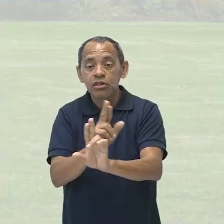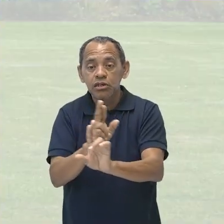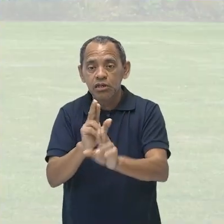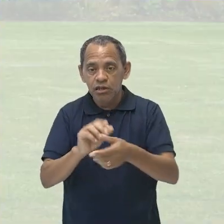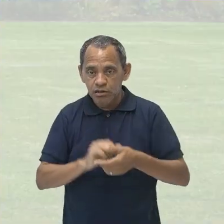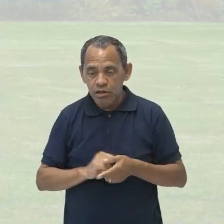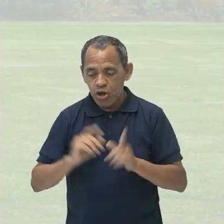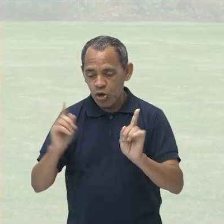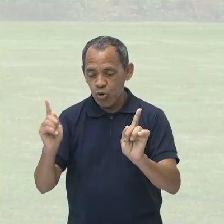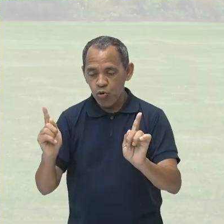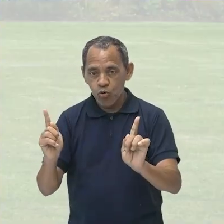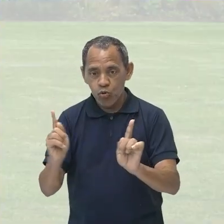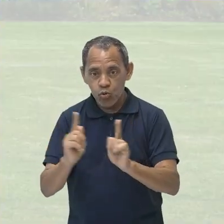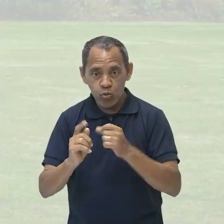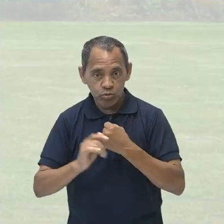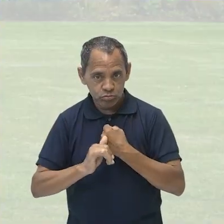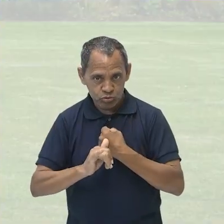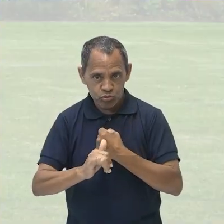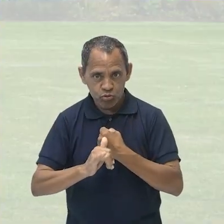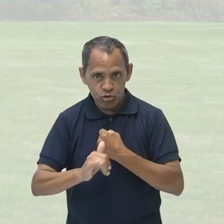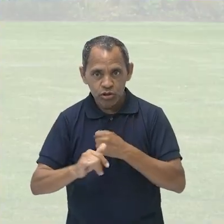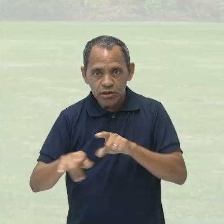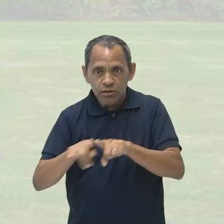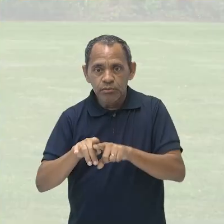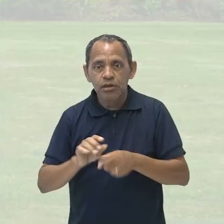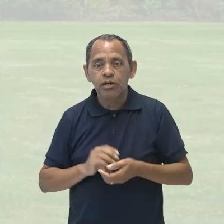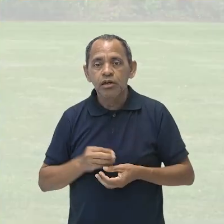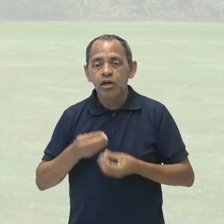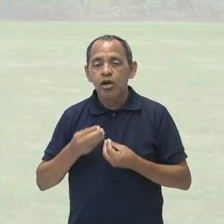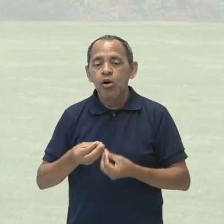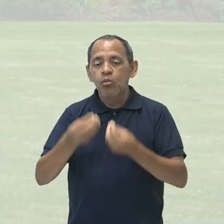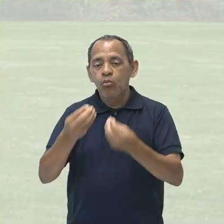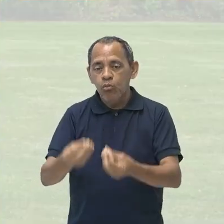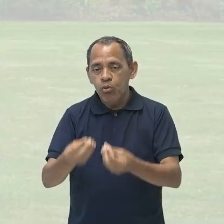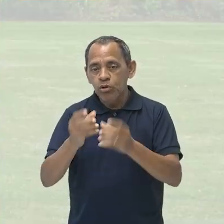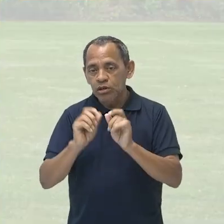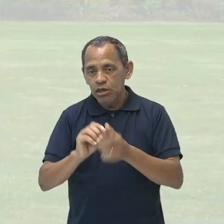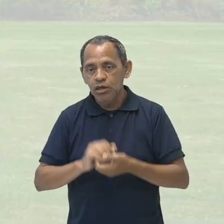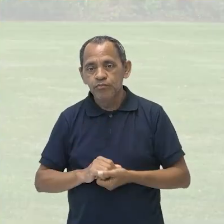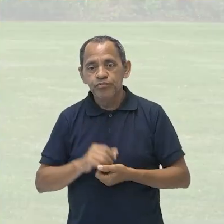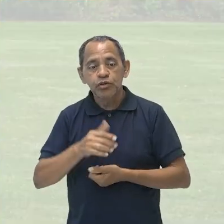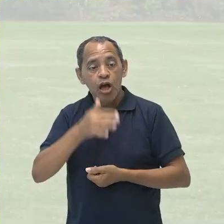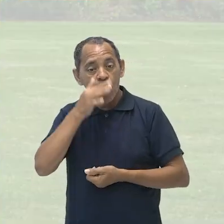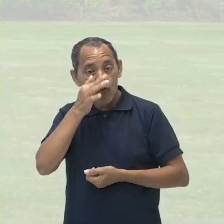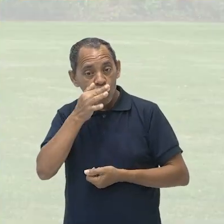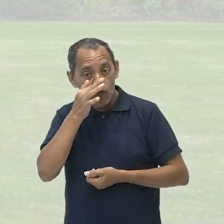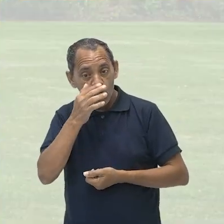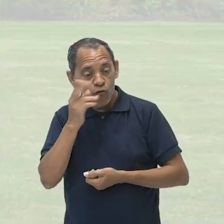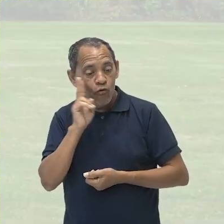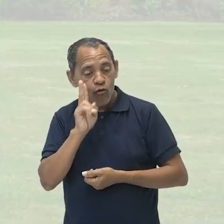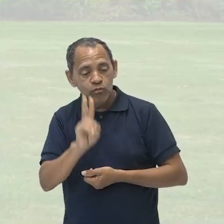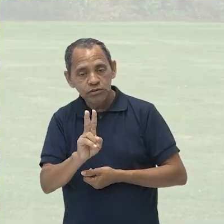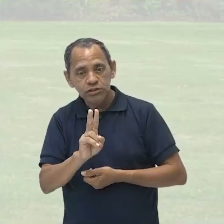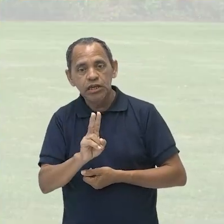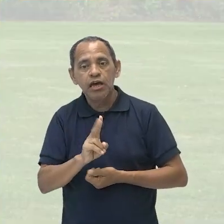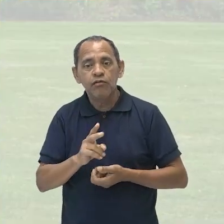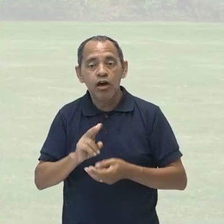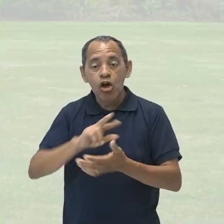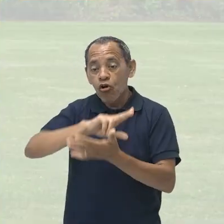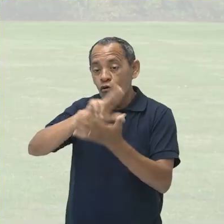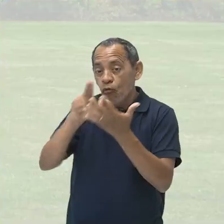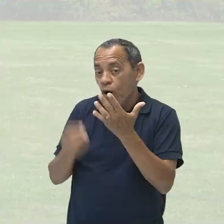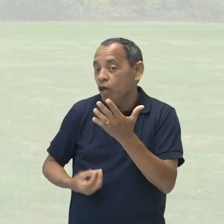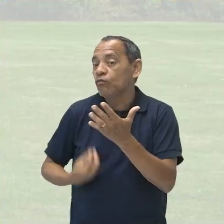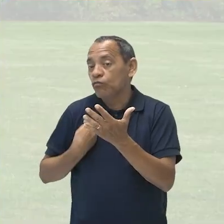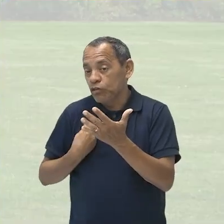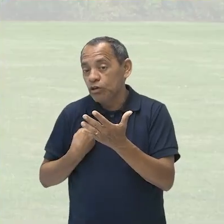furto e trata e observa aquela flor como um ser vivo que de fato ela é e que